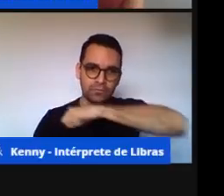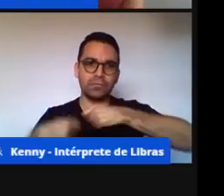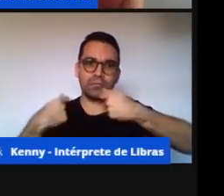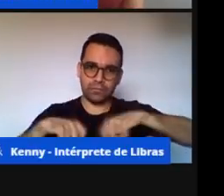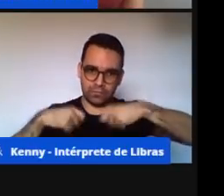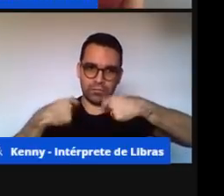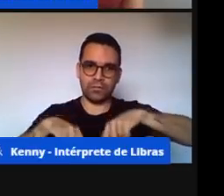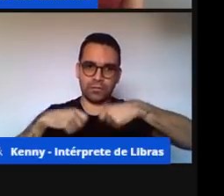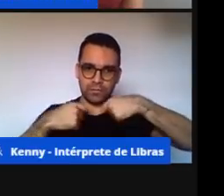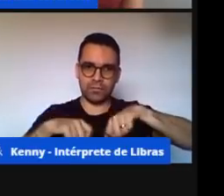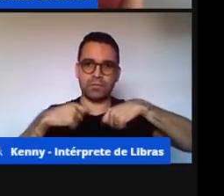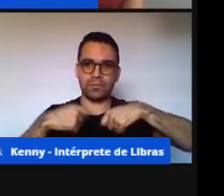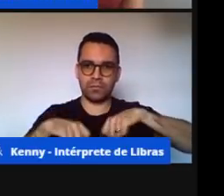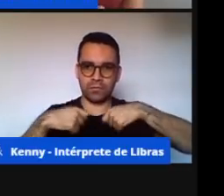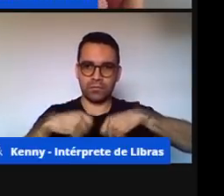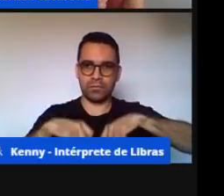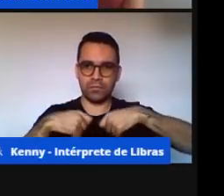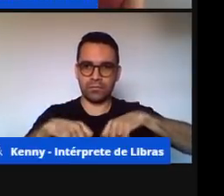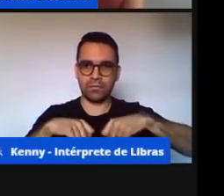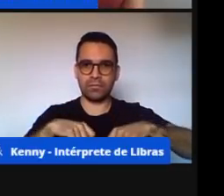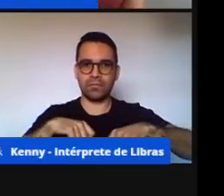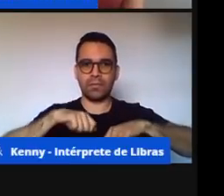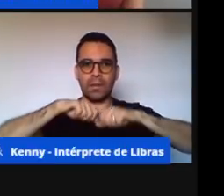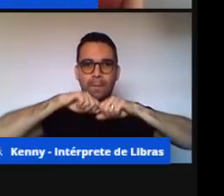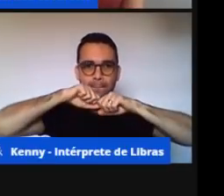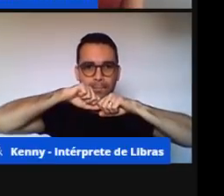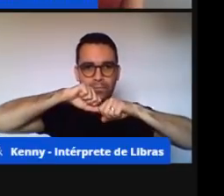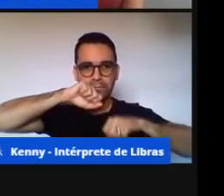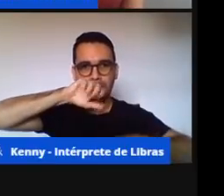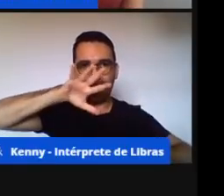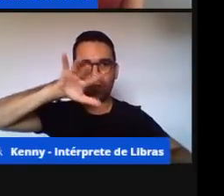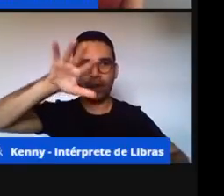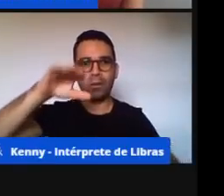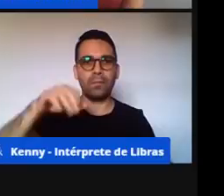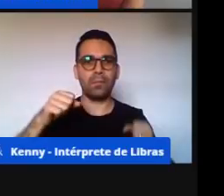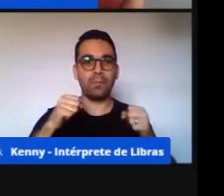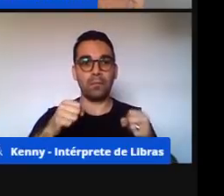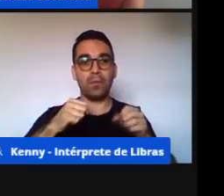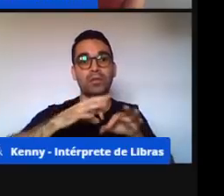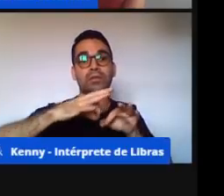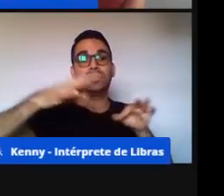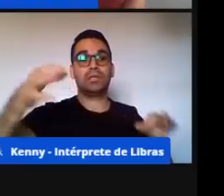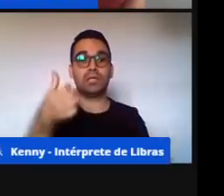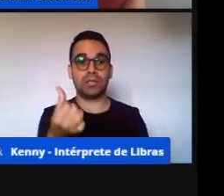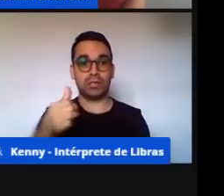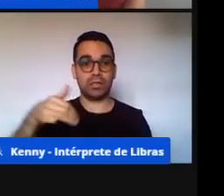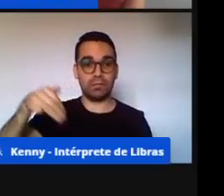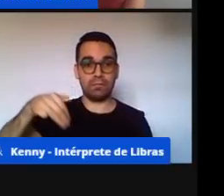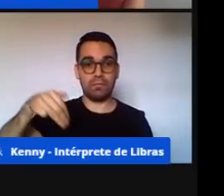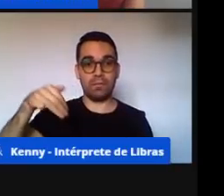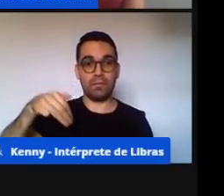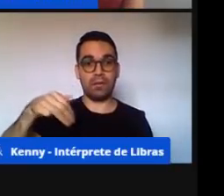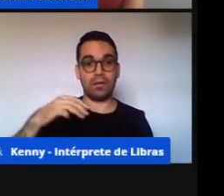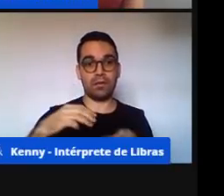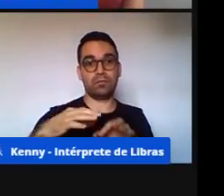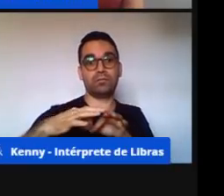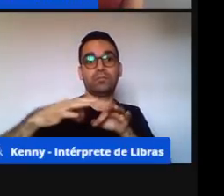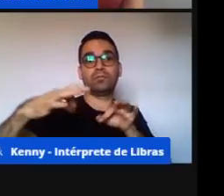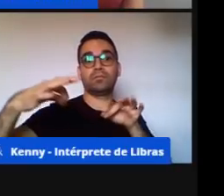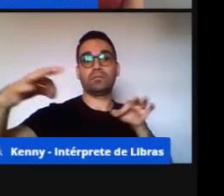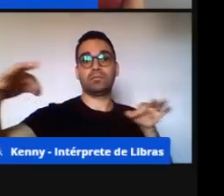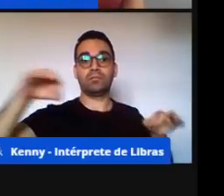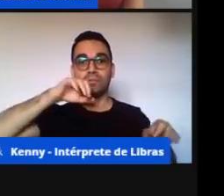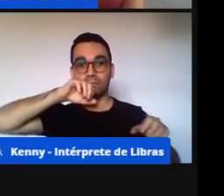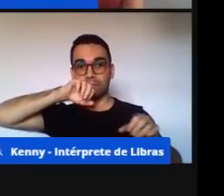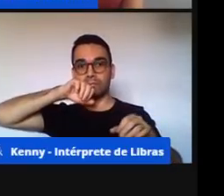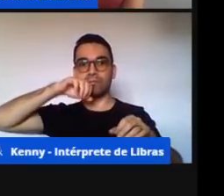evitar. Vocês viram que no espirro vai até 6 metros de distância as partículas. Então, se você coloca uma barreira ali na frente, essas partículas vão ficar